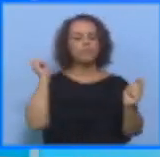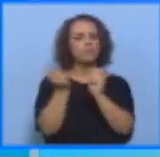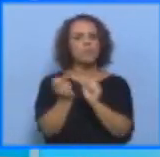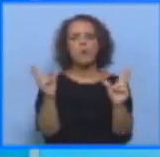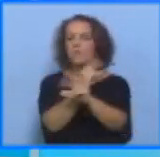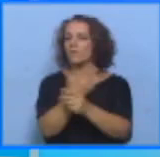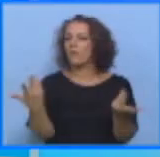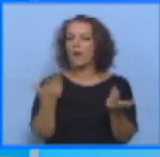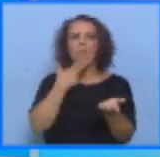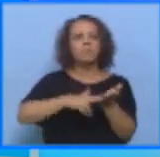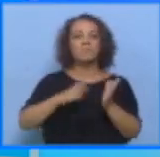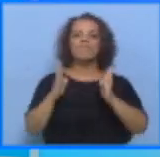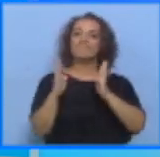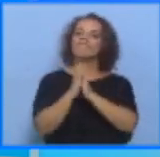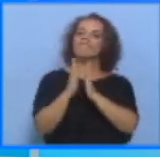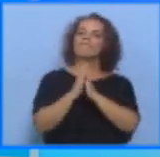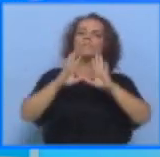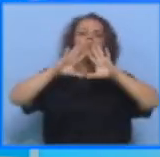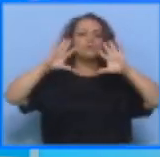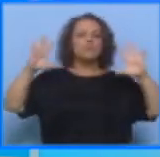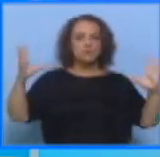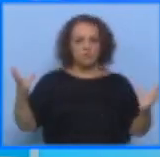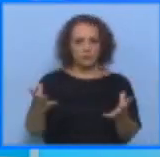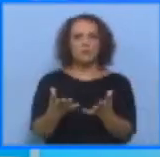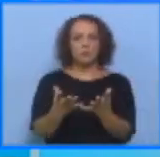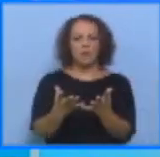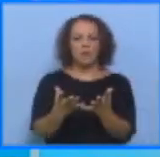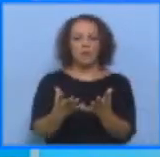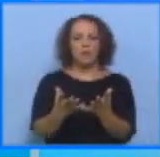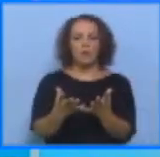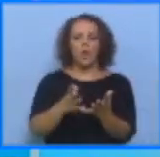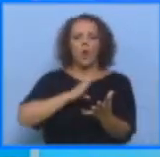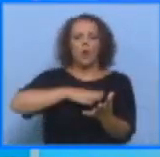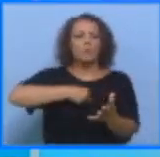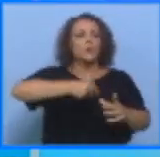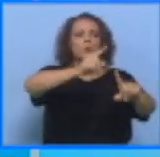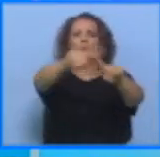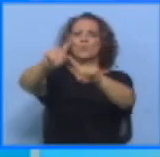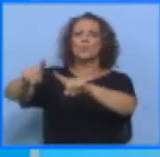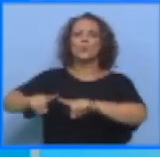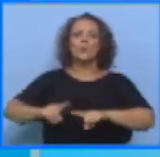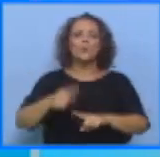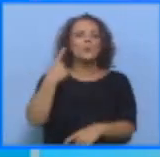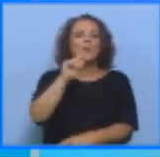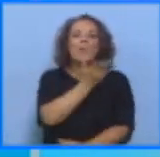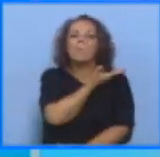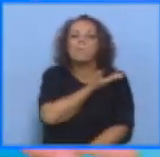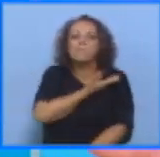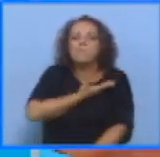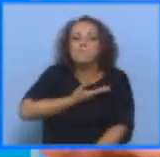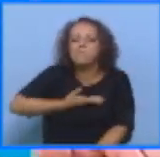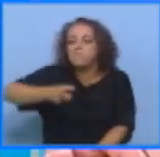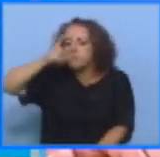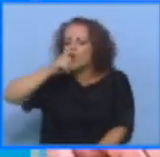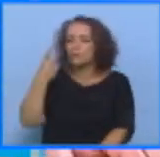Hoje a Igreja, realmente, a pujança da Igreja está noutros mundos, não está tanto nas velhas cristandades. Nós, por